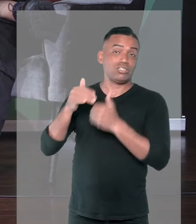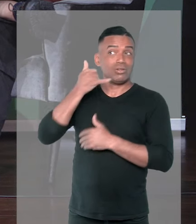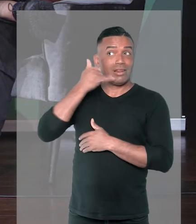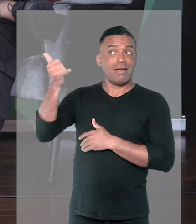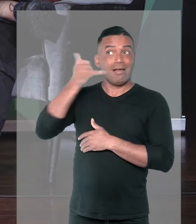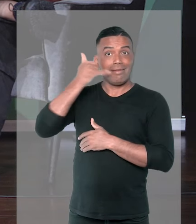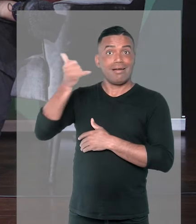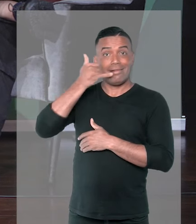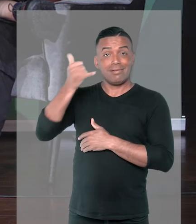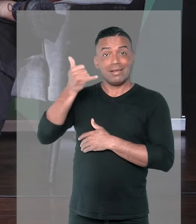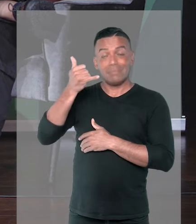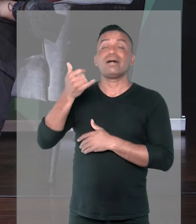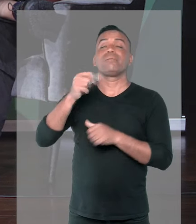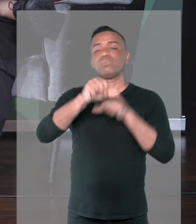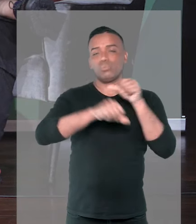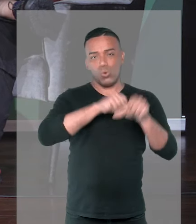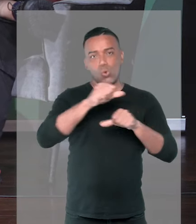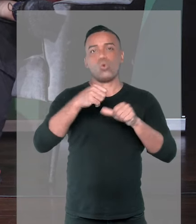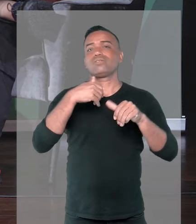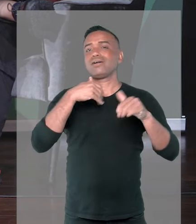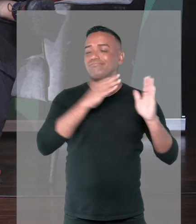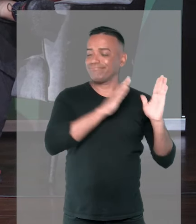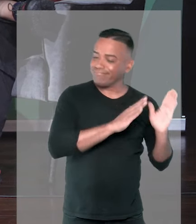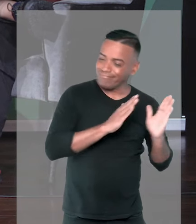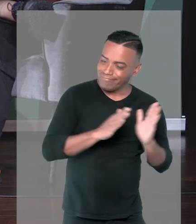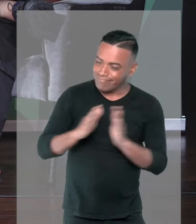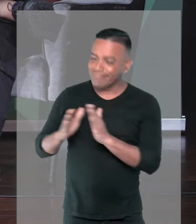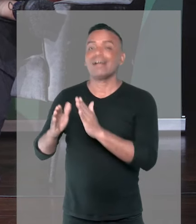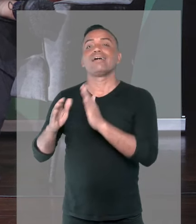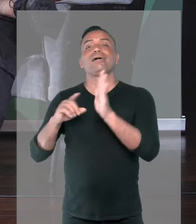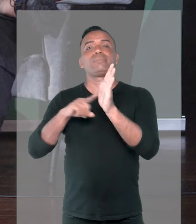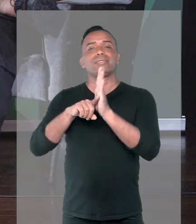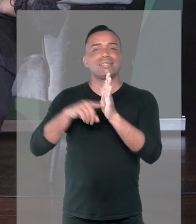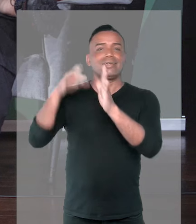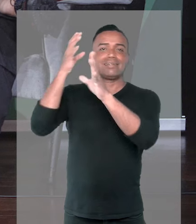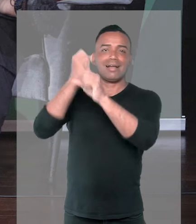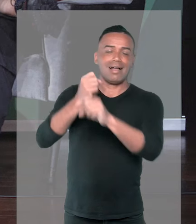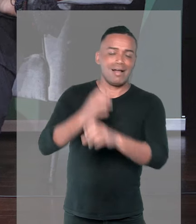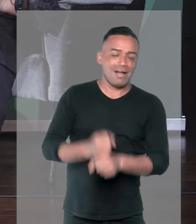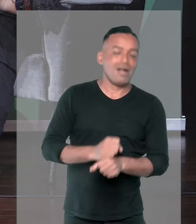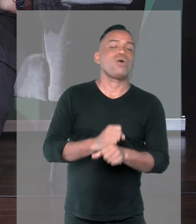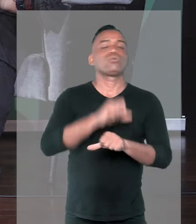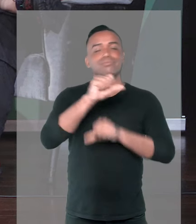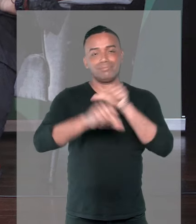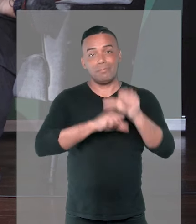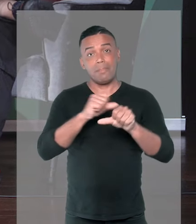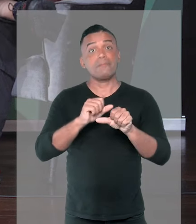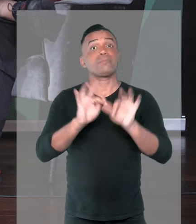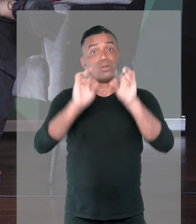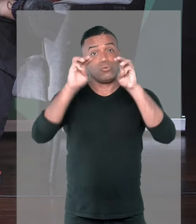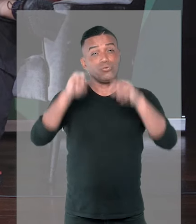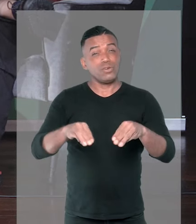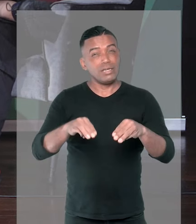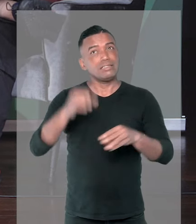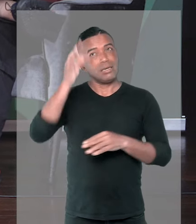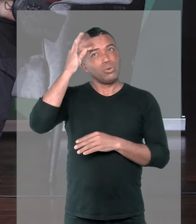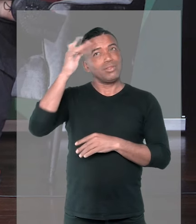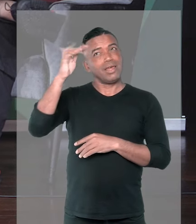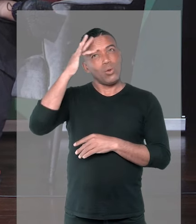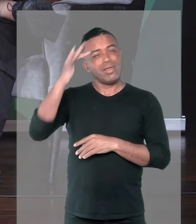center você tem que redesenhar os processos e os algoritmos de suporte para aquilo aconteça por fim tem um U nessa teoria